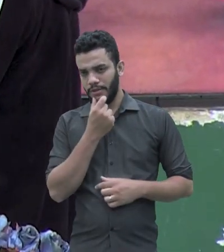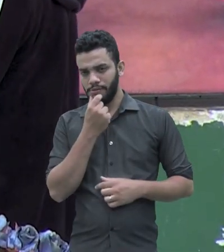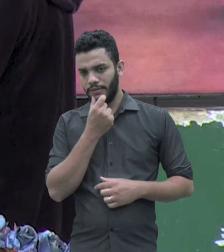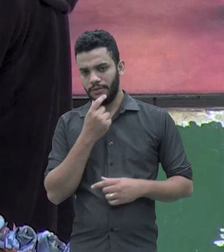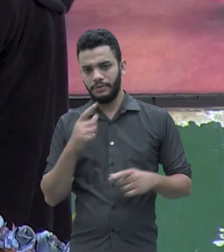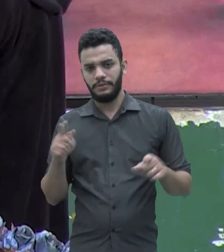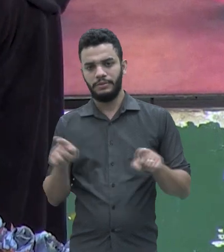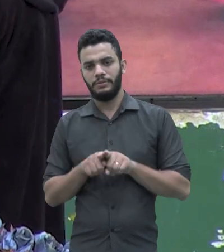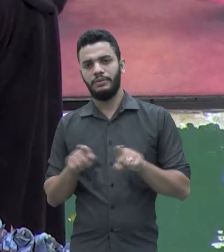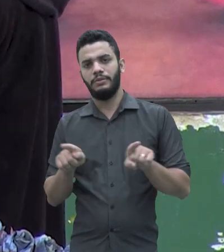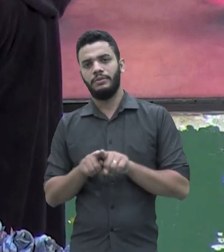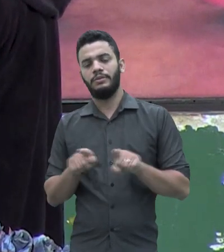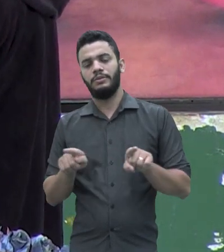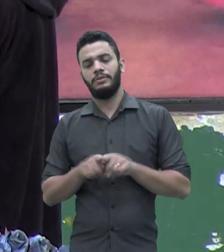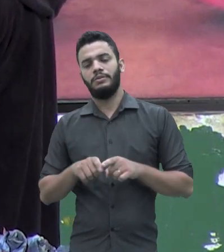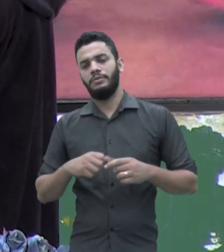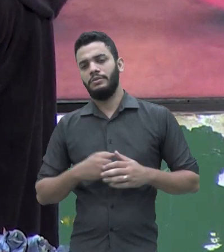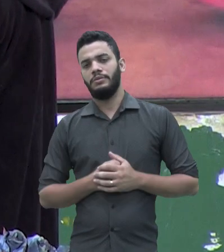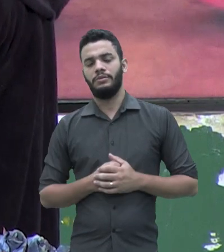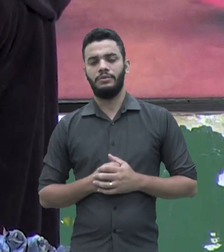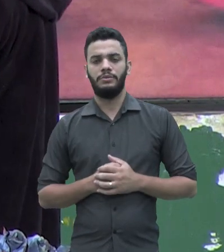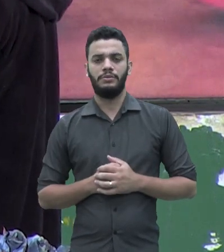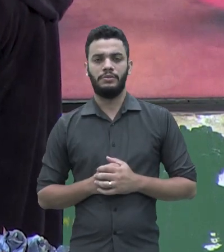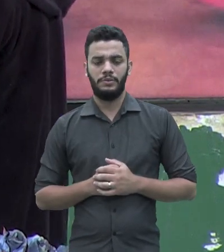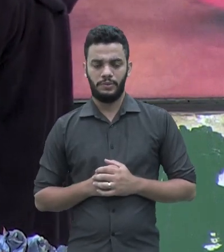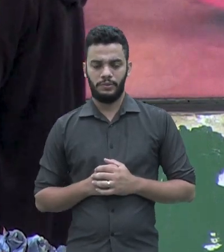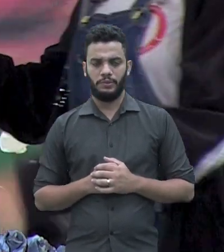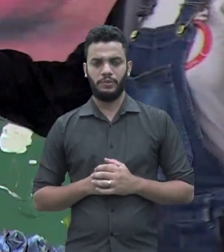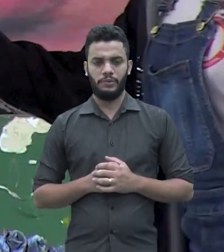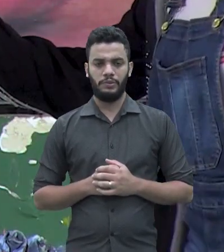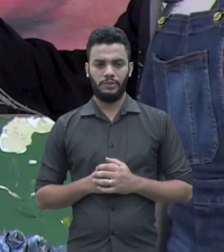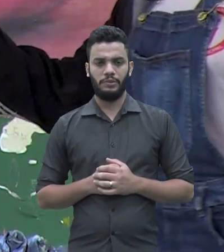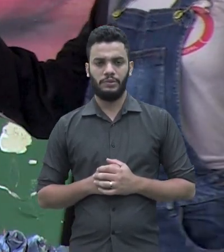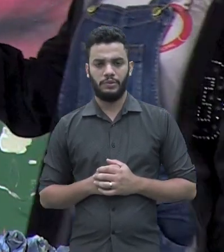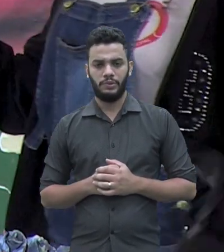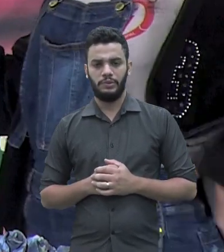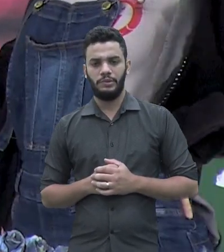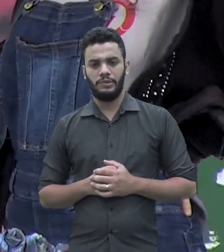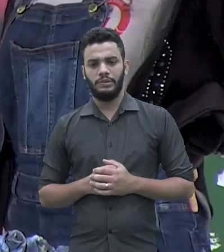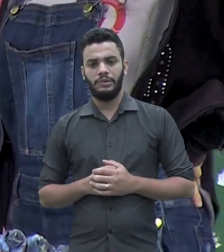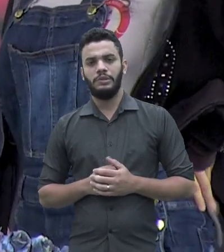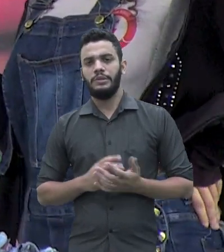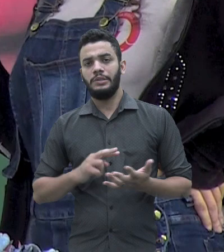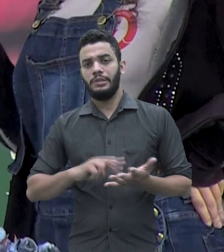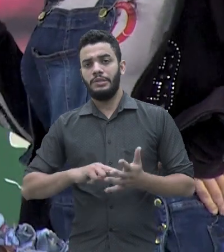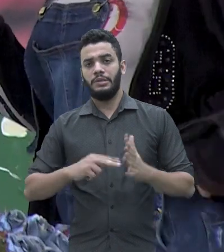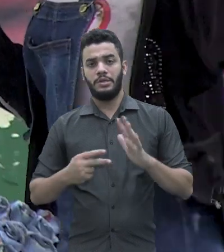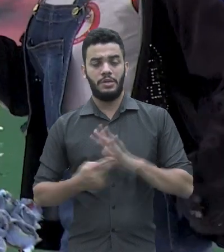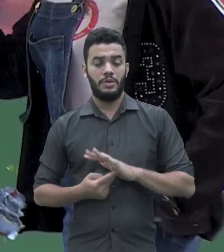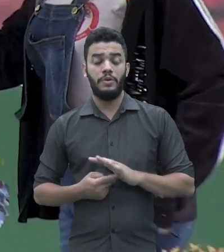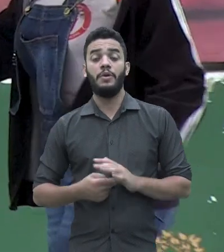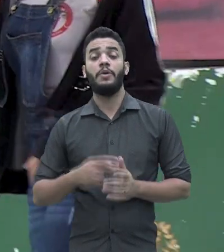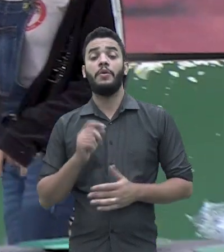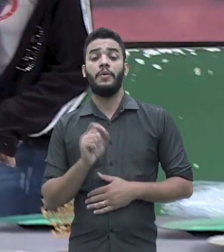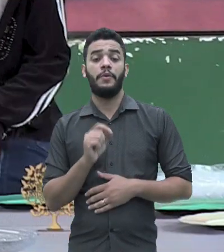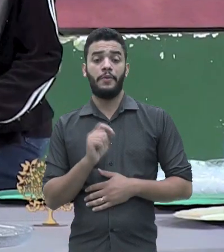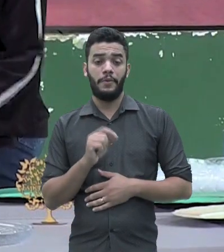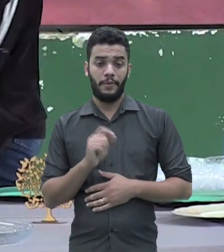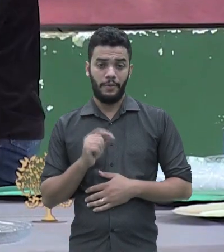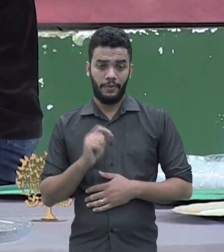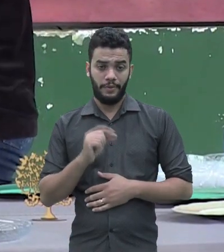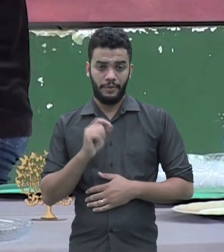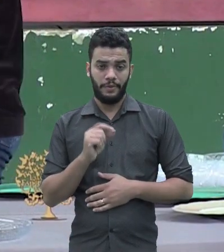Gratitude unlocks the fullness of love. Então, essa aqui, né, é uma